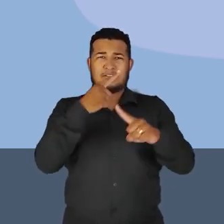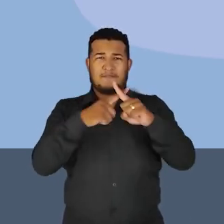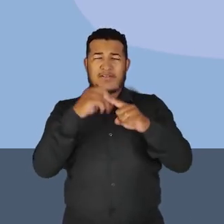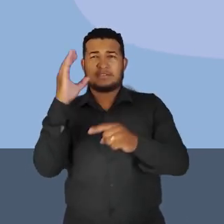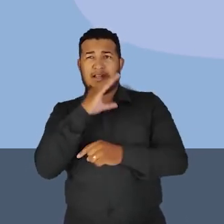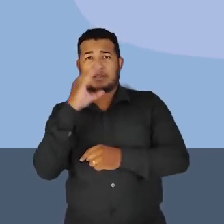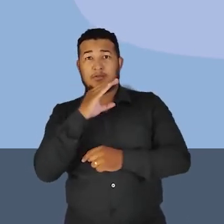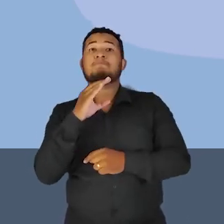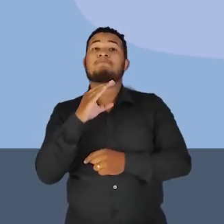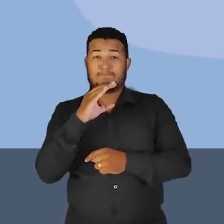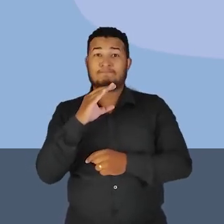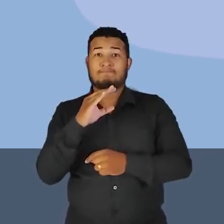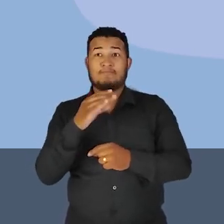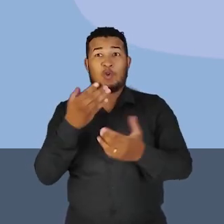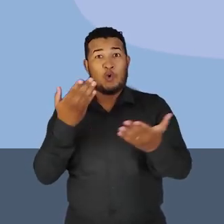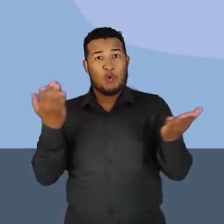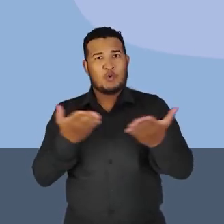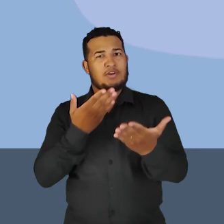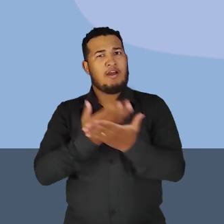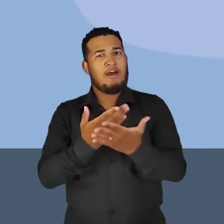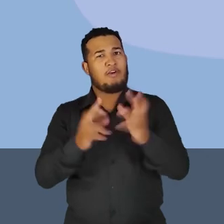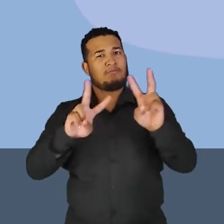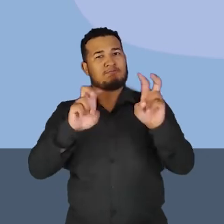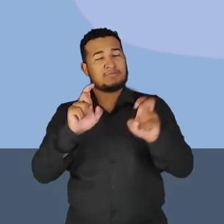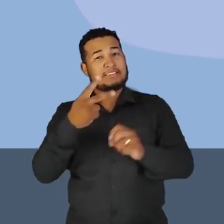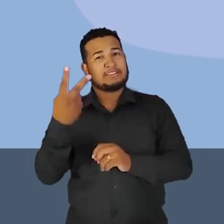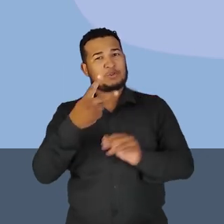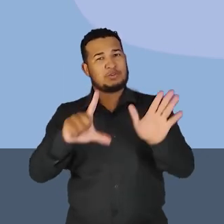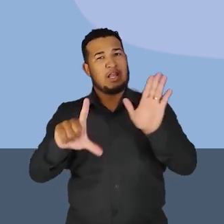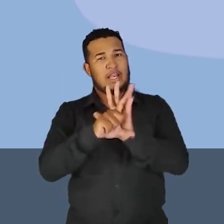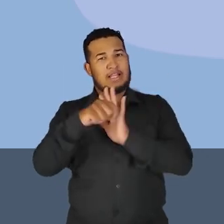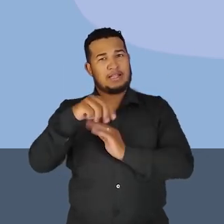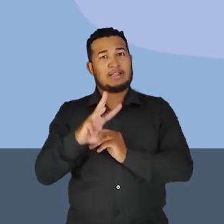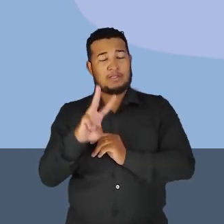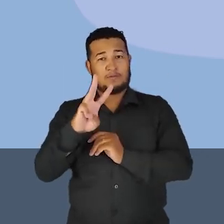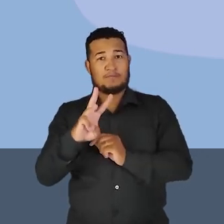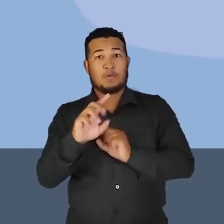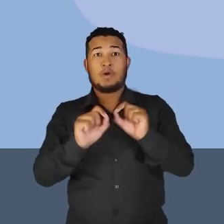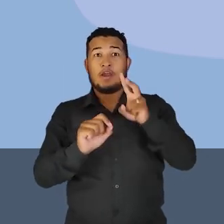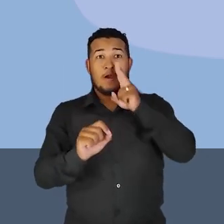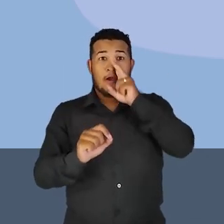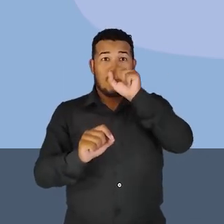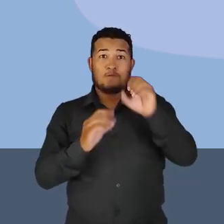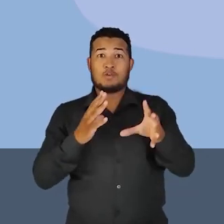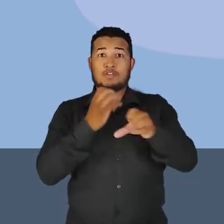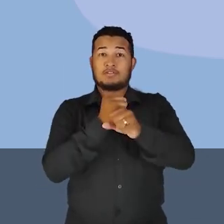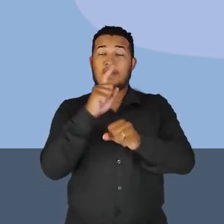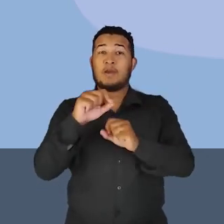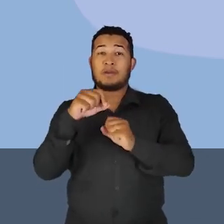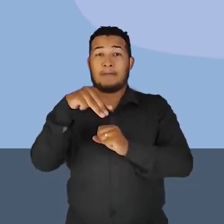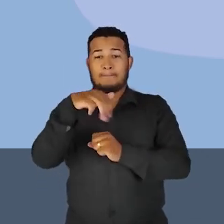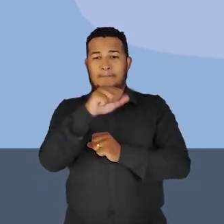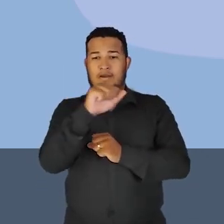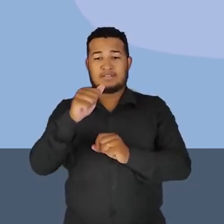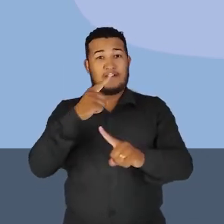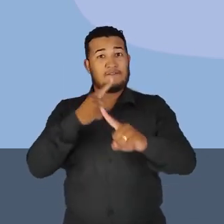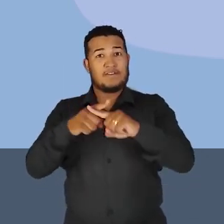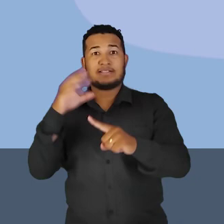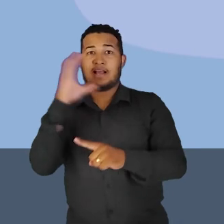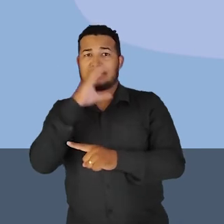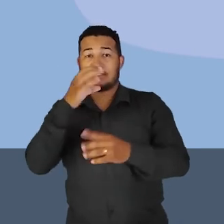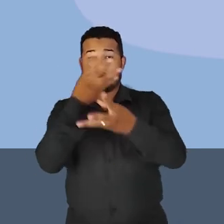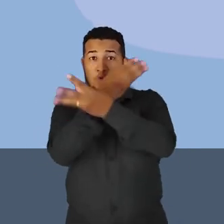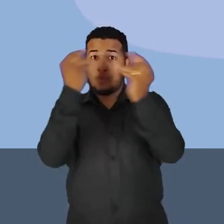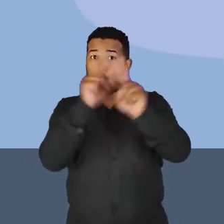Sim, a nossa aula de hoje foi sobre a segunda lei de Newton. E a segunda lei de Newton dizia que a força resultante era massa vezes aceleração. Não esqueça isso